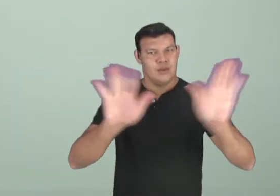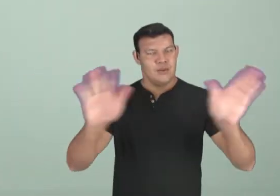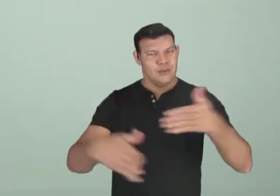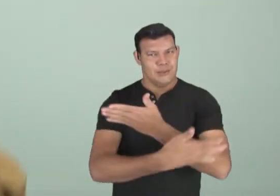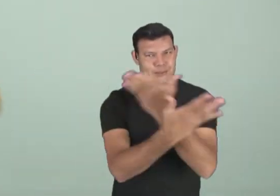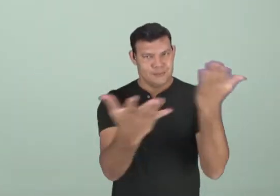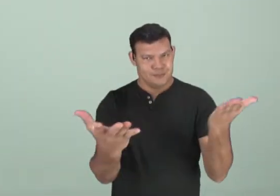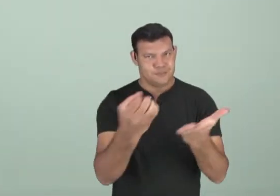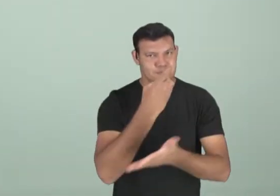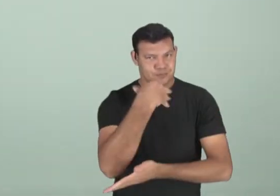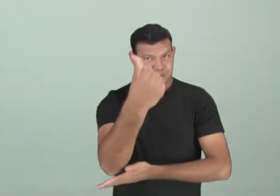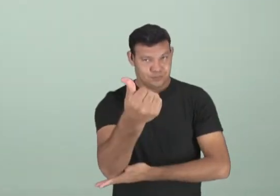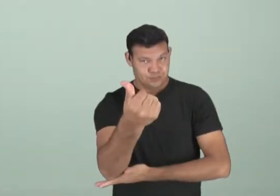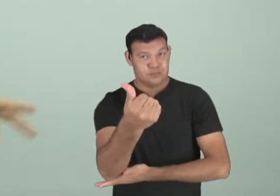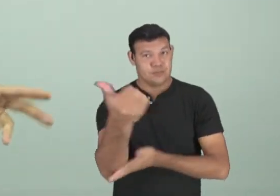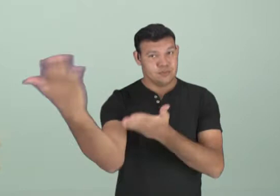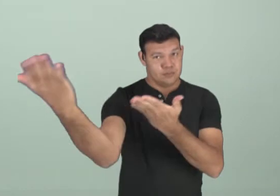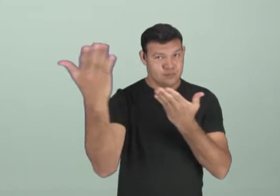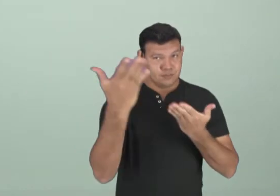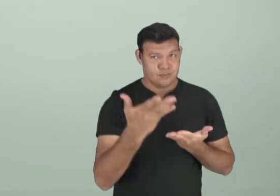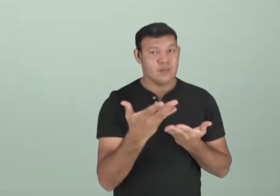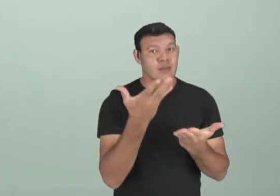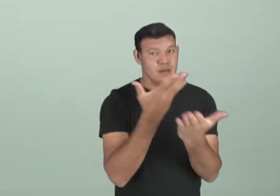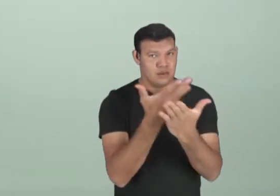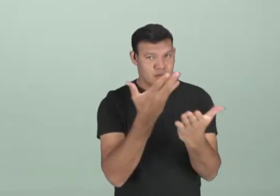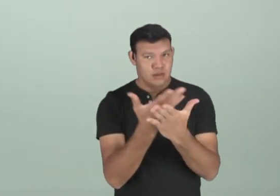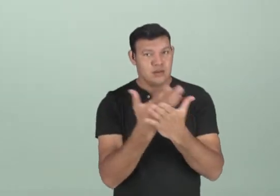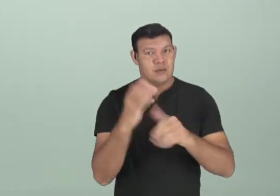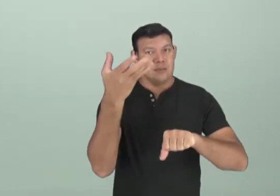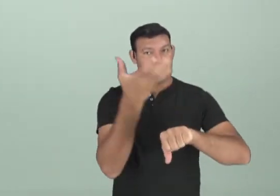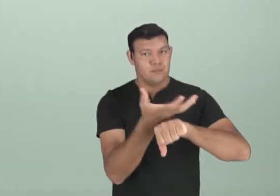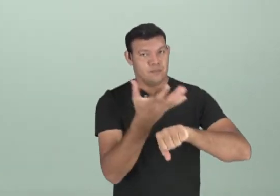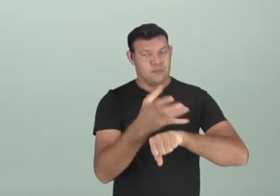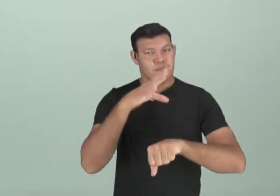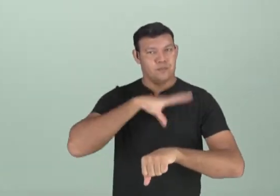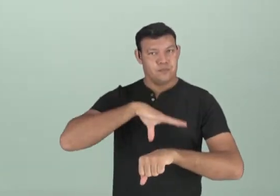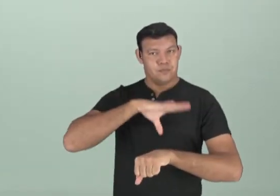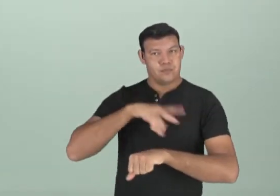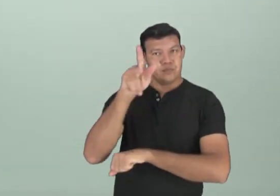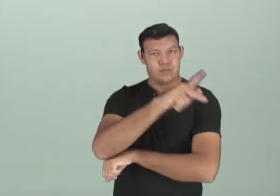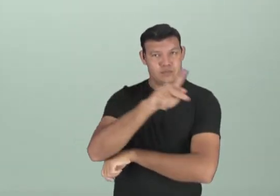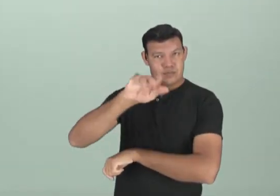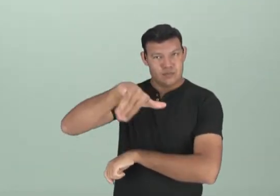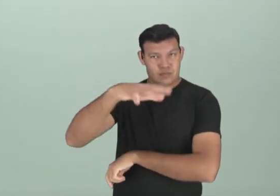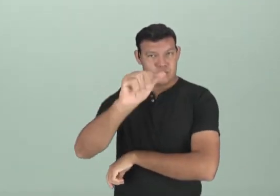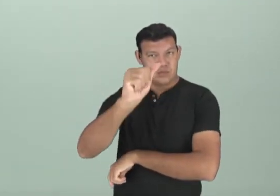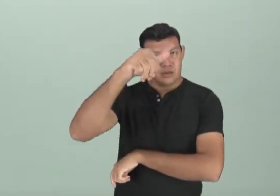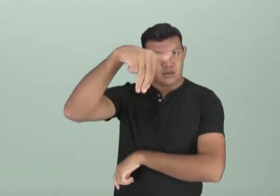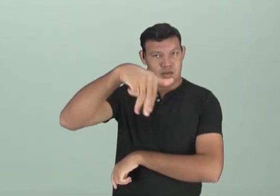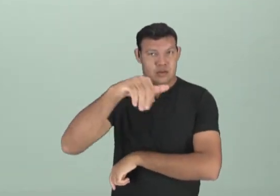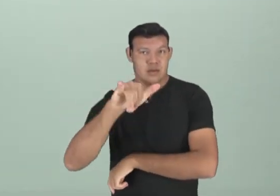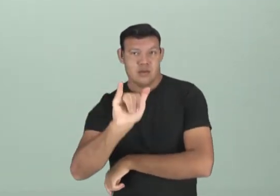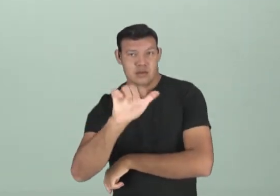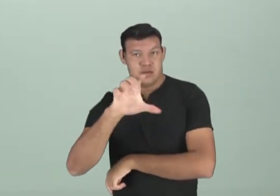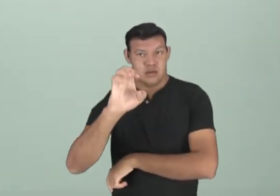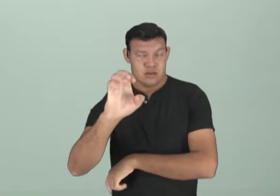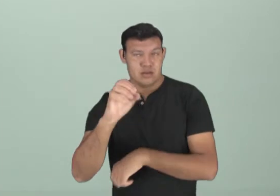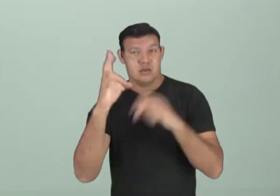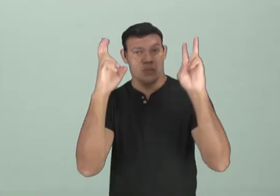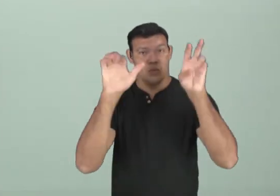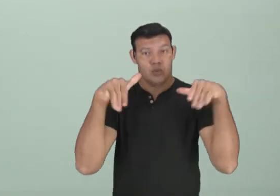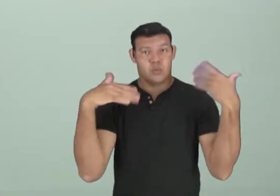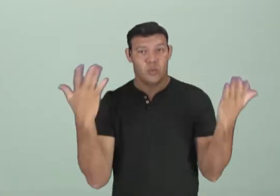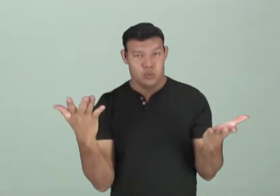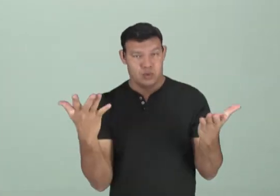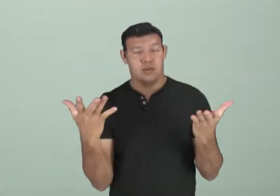Olá, galerinha, tudo bem? Bem-vindos à aula de língua portuguesa. Eu sou a professora Jamile Fontinelli e hoje nós trabalharemos